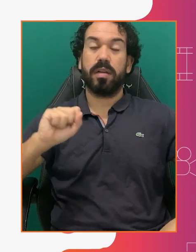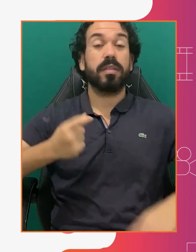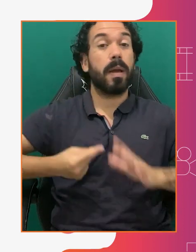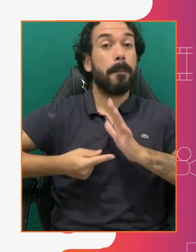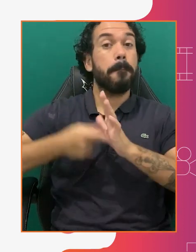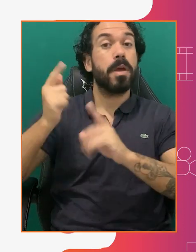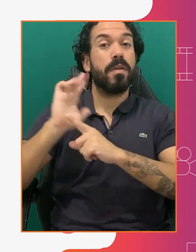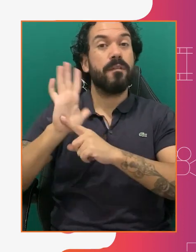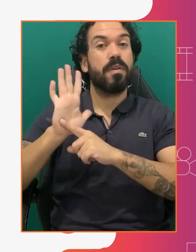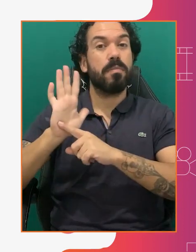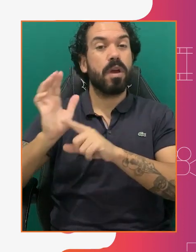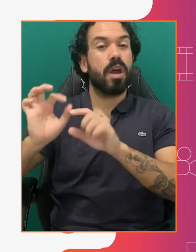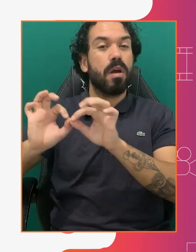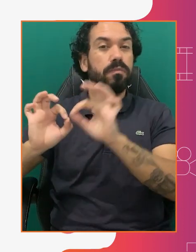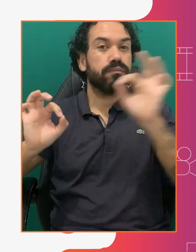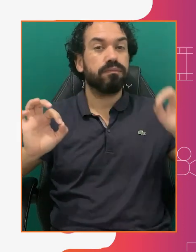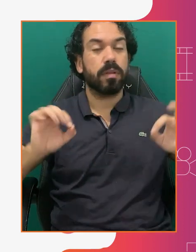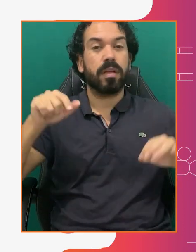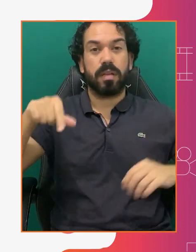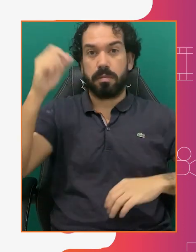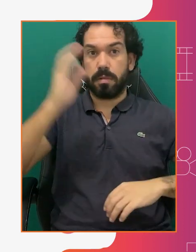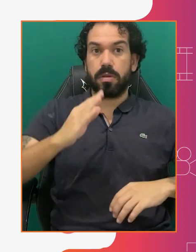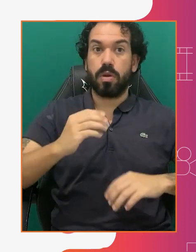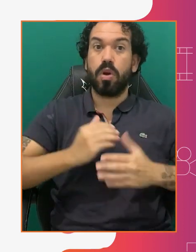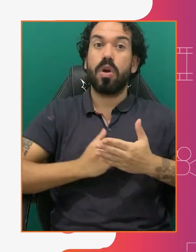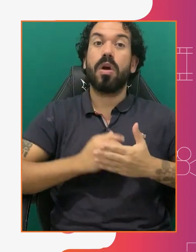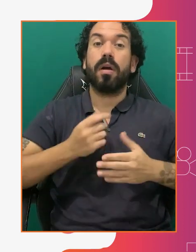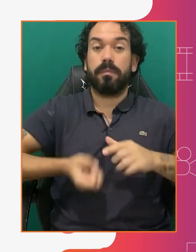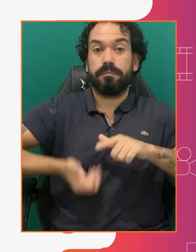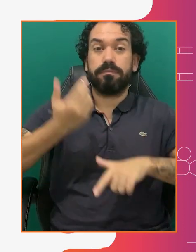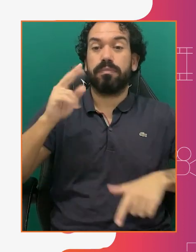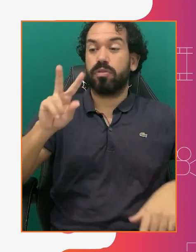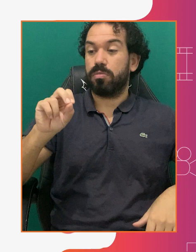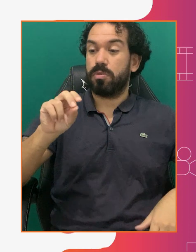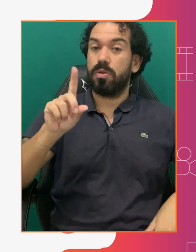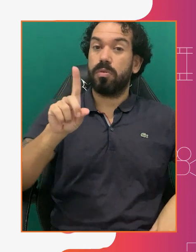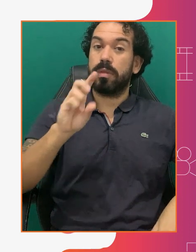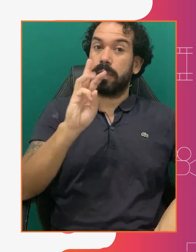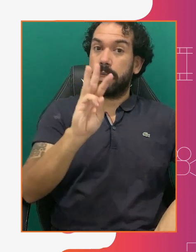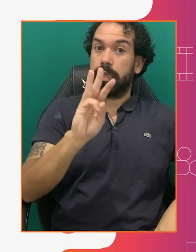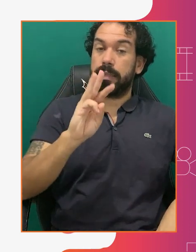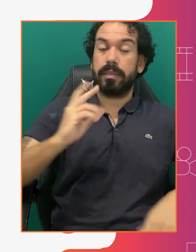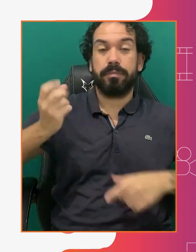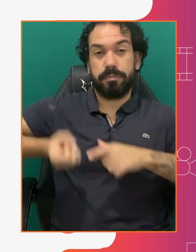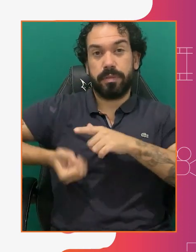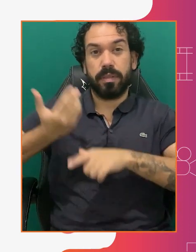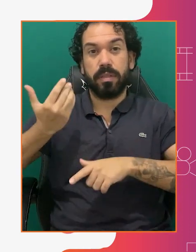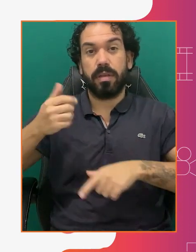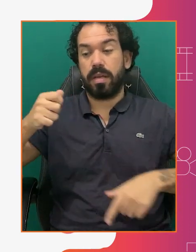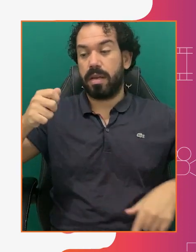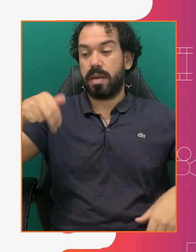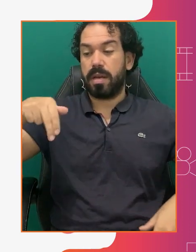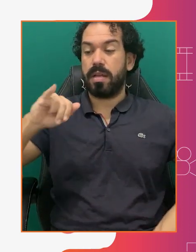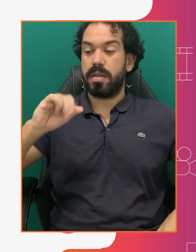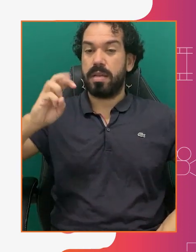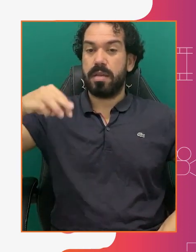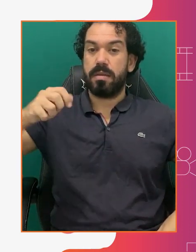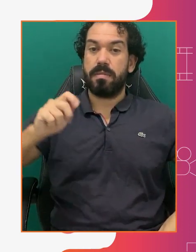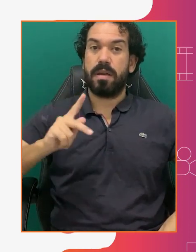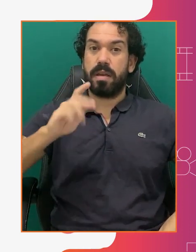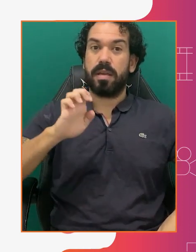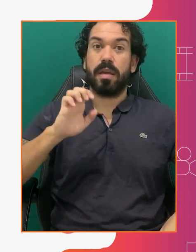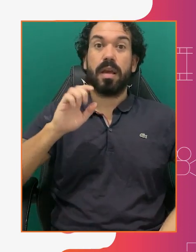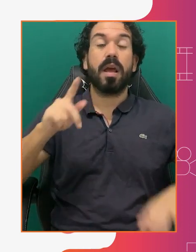em stop motion brasileiro. Foi lançado em 2013. Ele foi desenvolvido pela produtora Animaking,